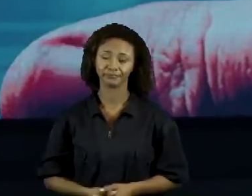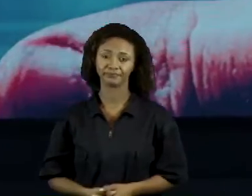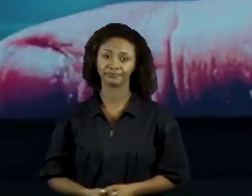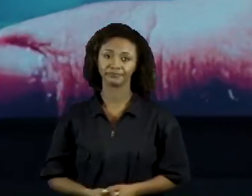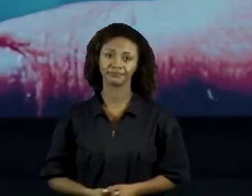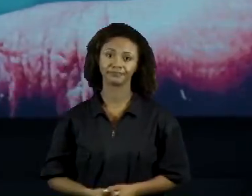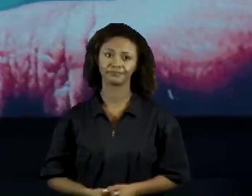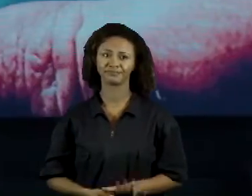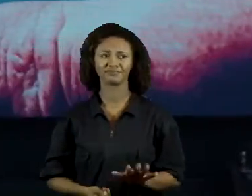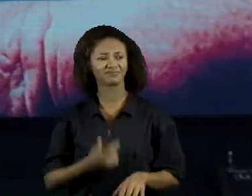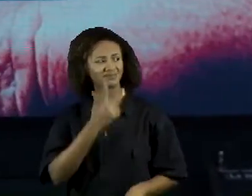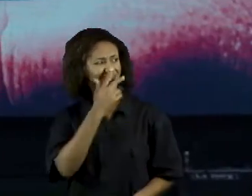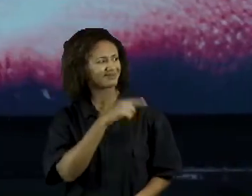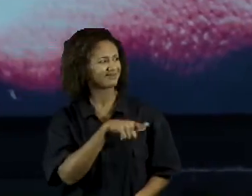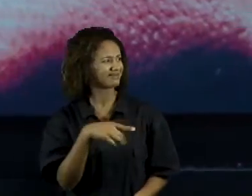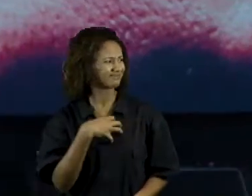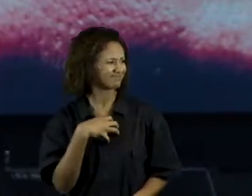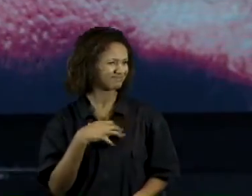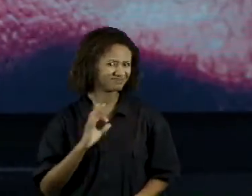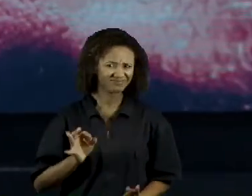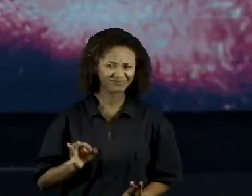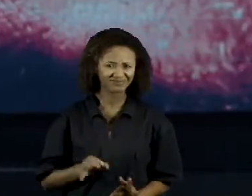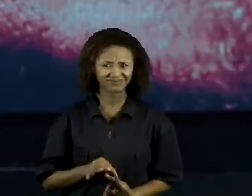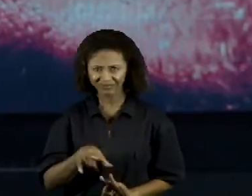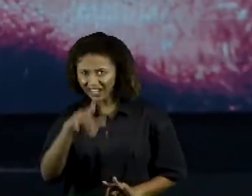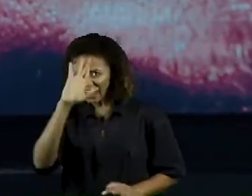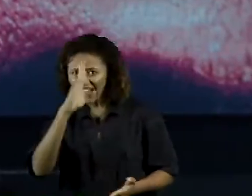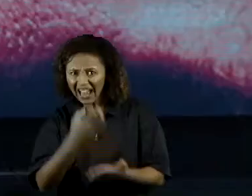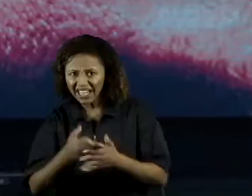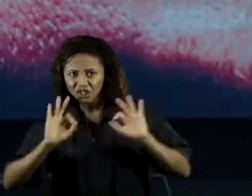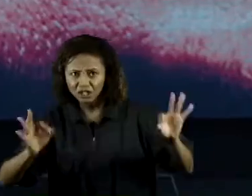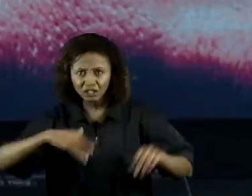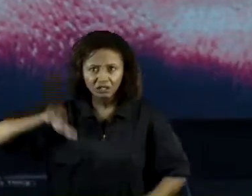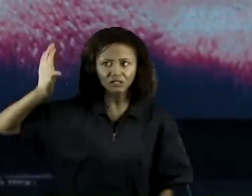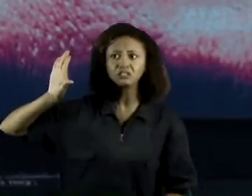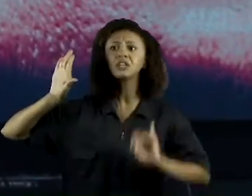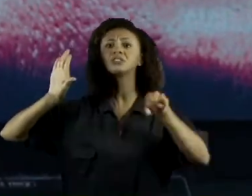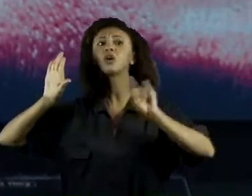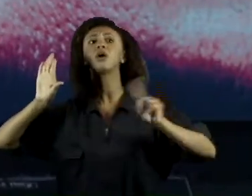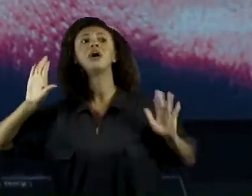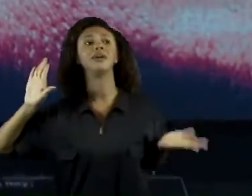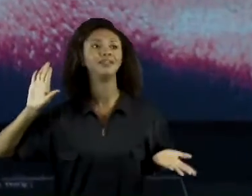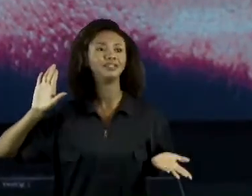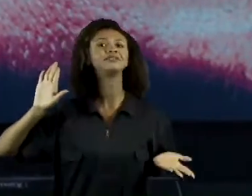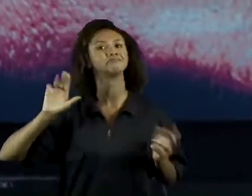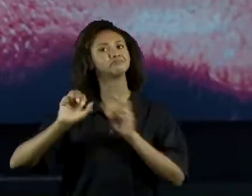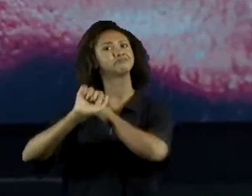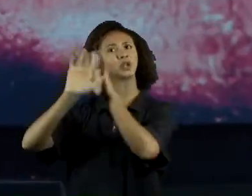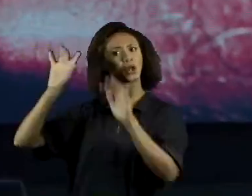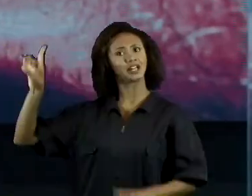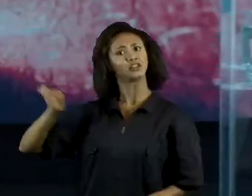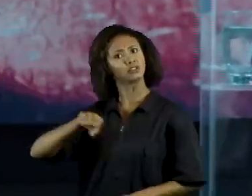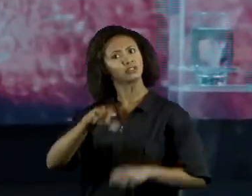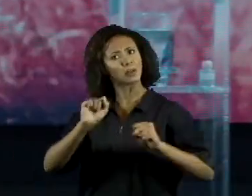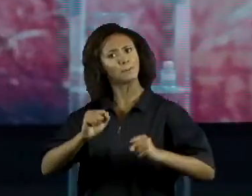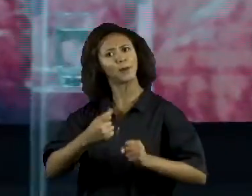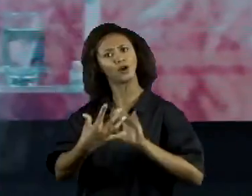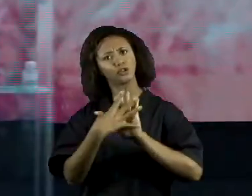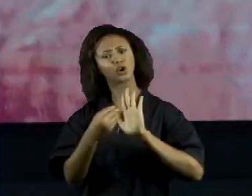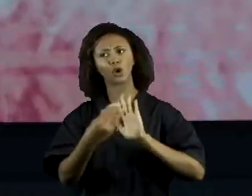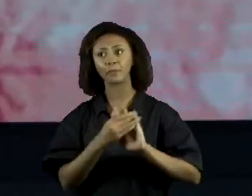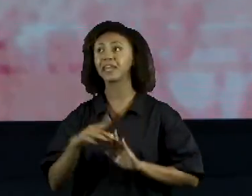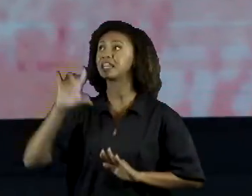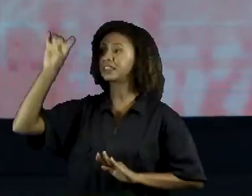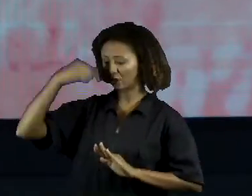Estou achando tão fraco isso sempre. Quantos aqui creem nisso aí de verdade mesmo? Então diga assim: Deus me fez para algo